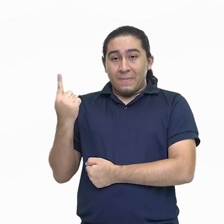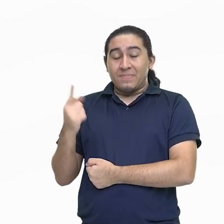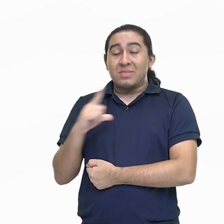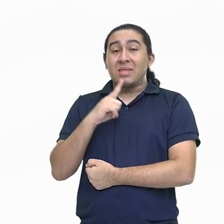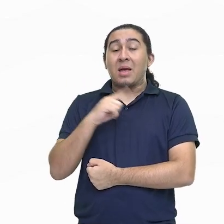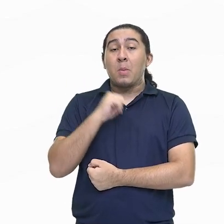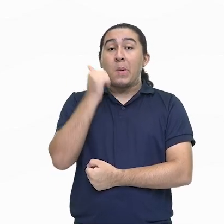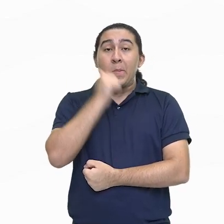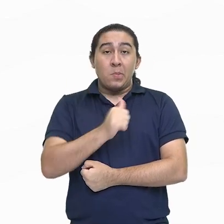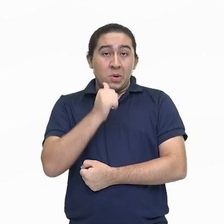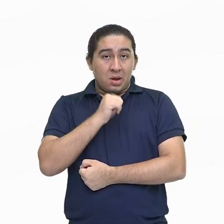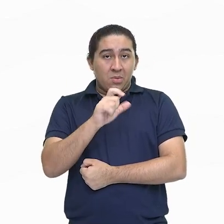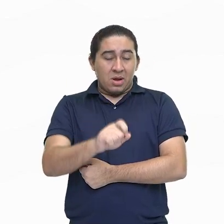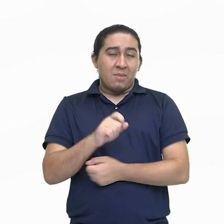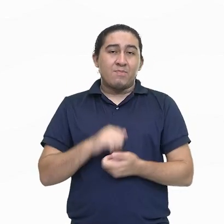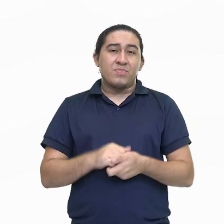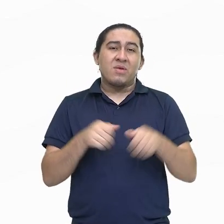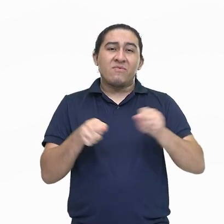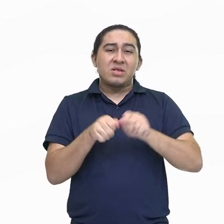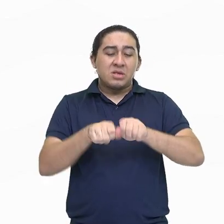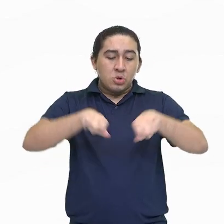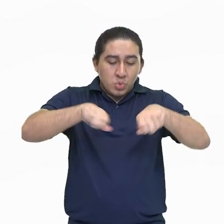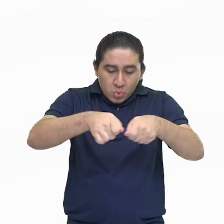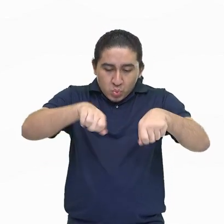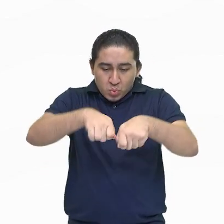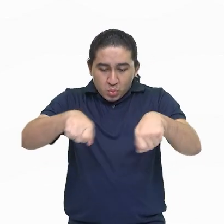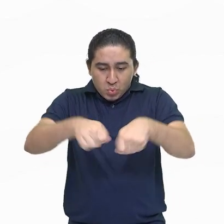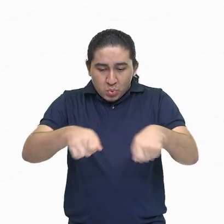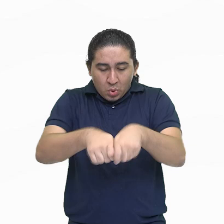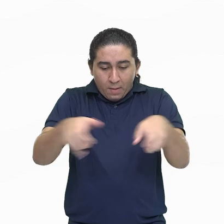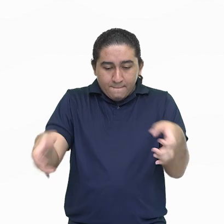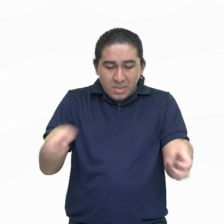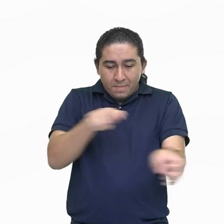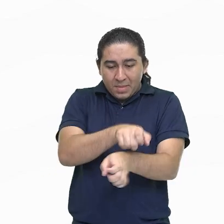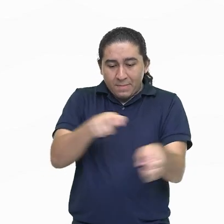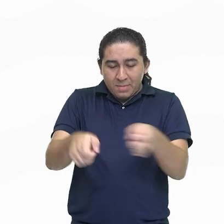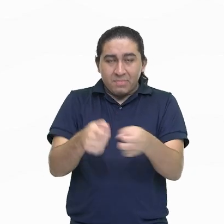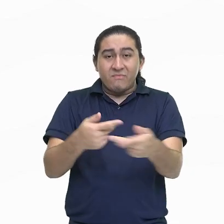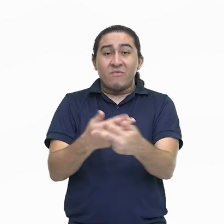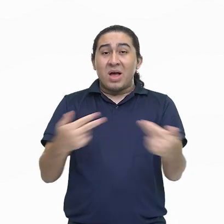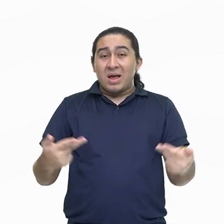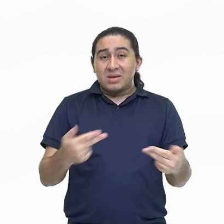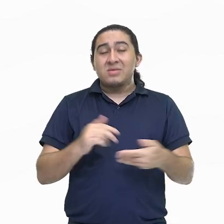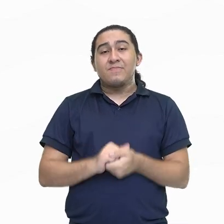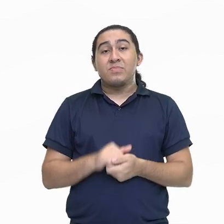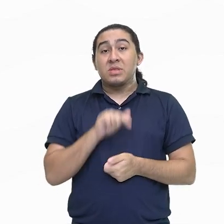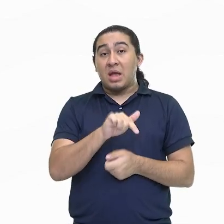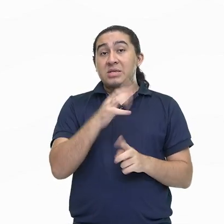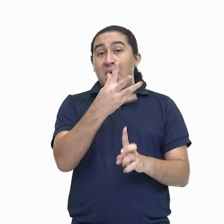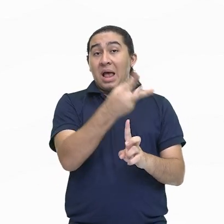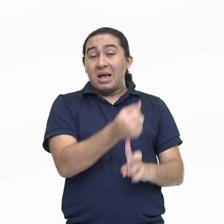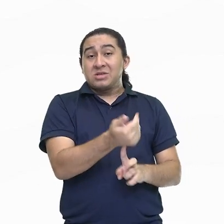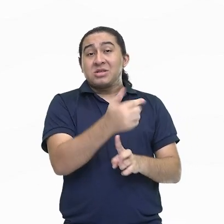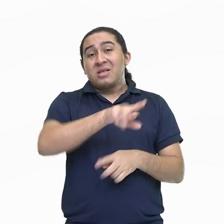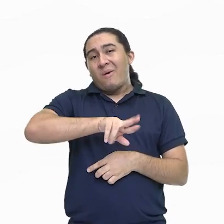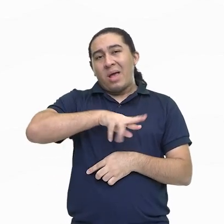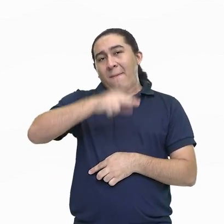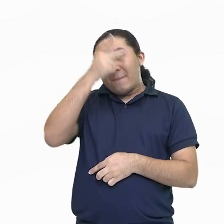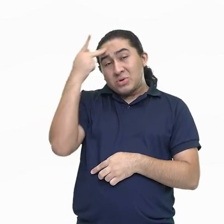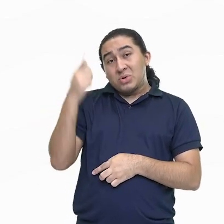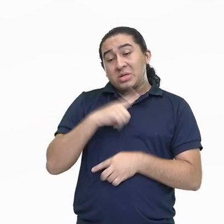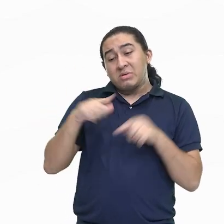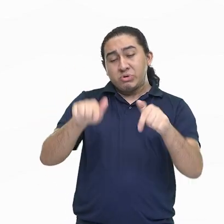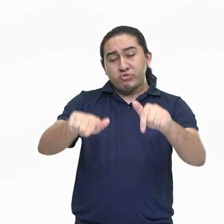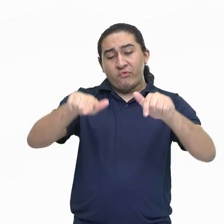rendeira. Então, essa arte popular, a pessoa não é formada numa academia, numa